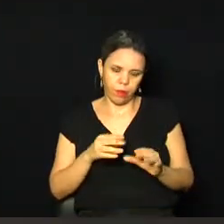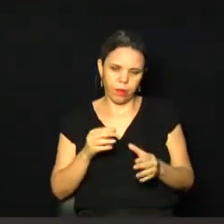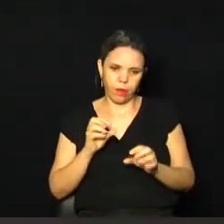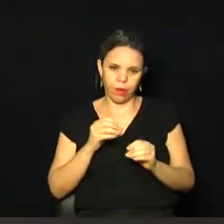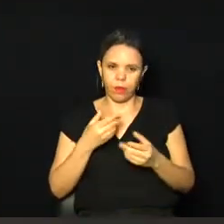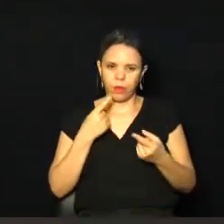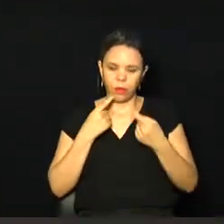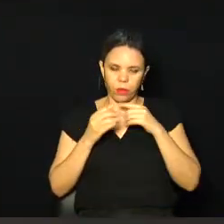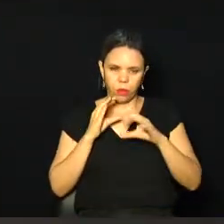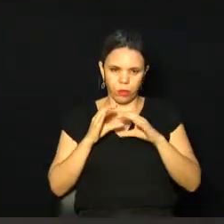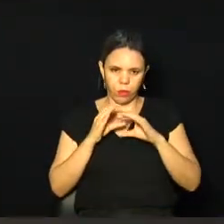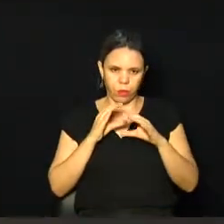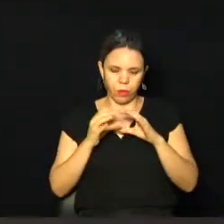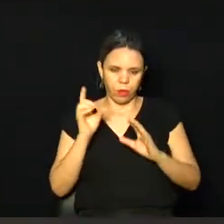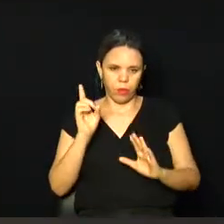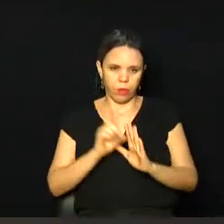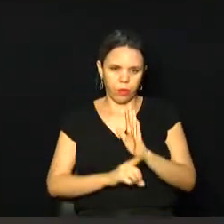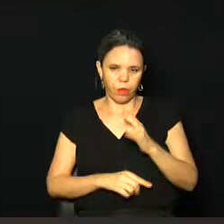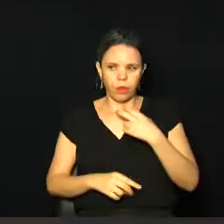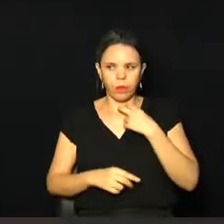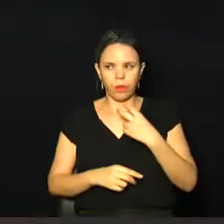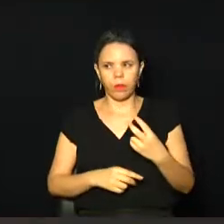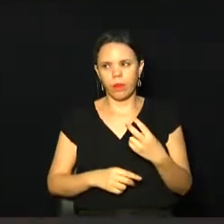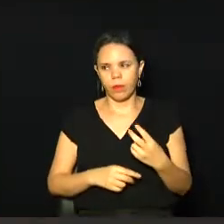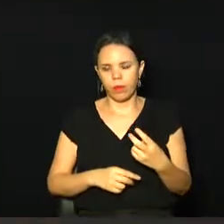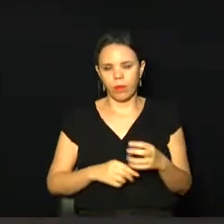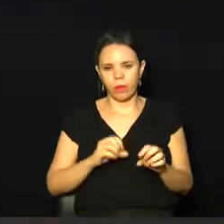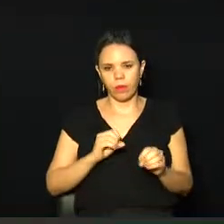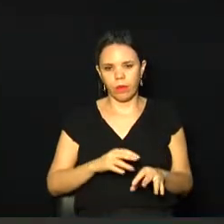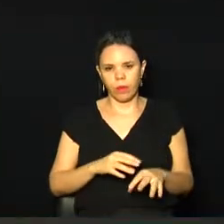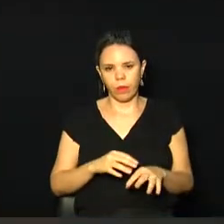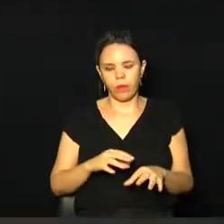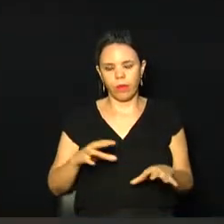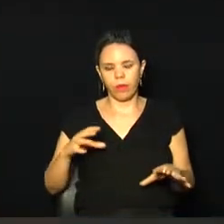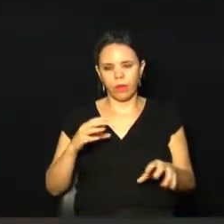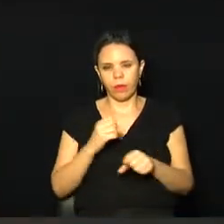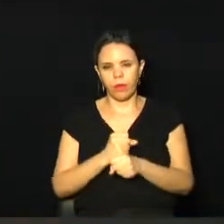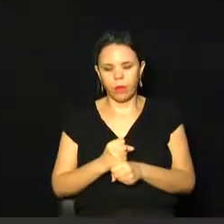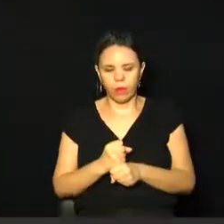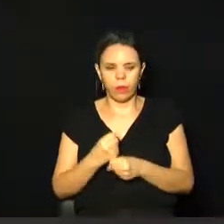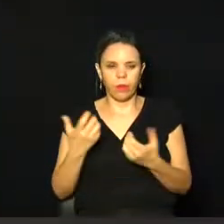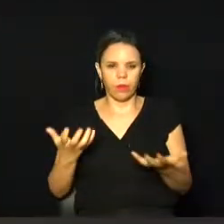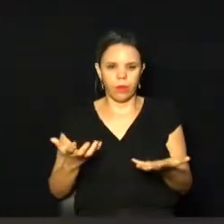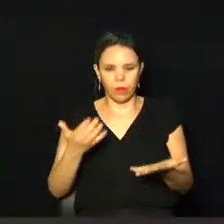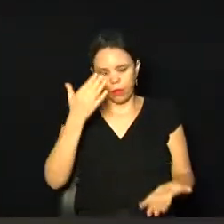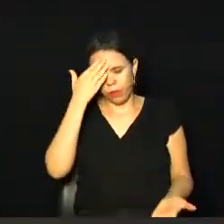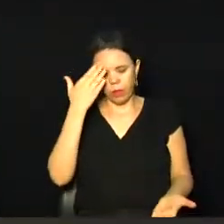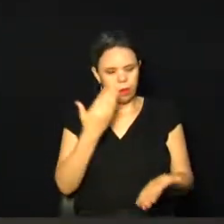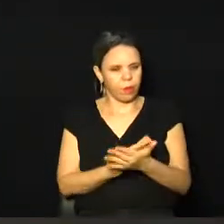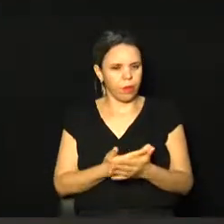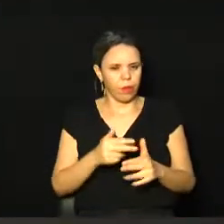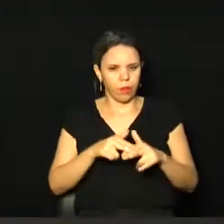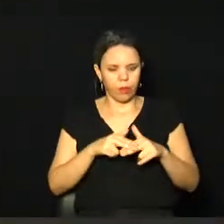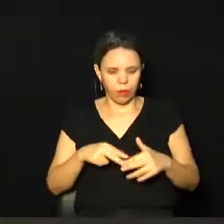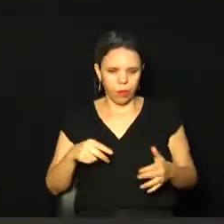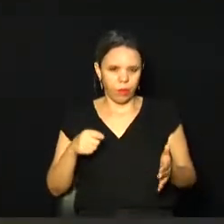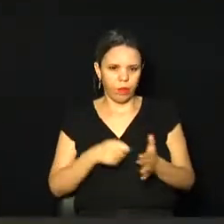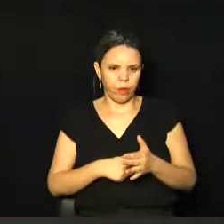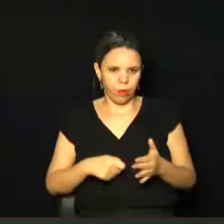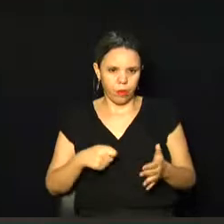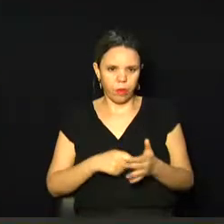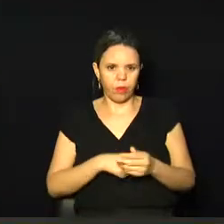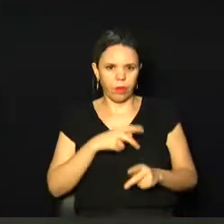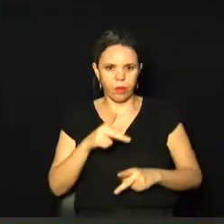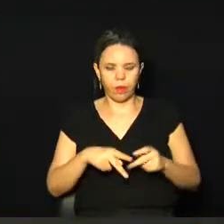diálogo, onde todos têm o direito à voz e se educam mutualmente. E é isso que a gente acredita e é por isso que a gente luta, para que as